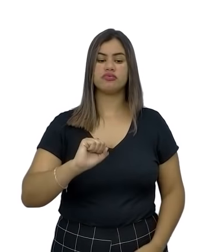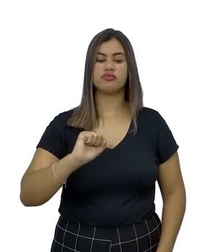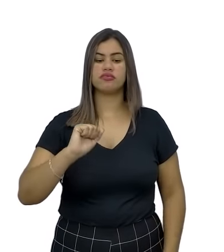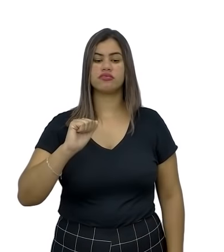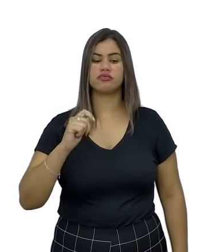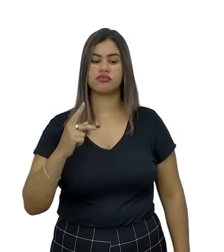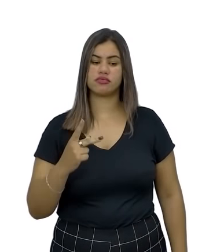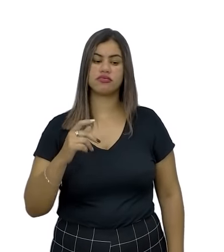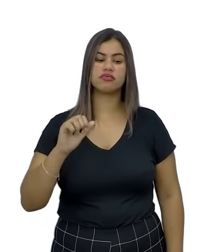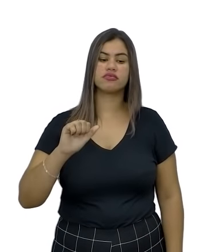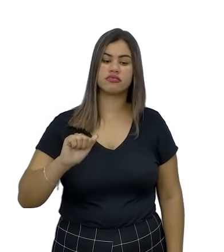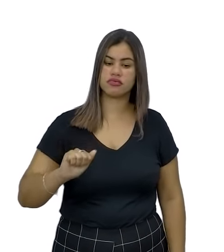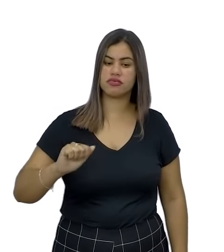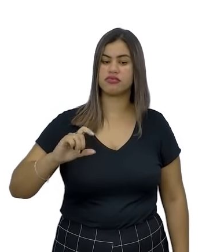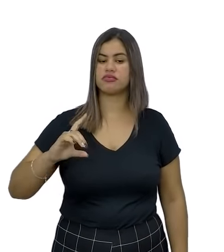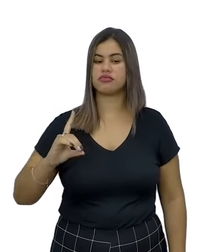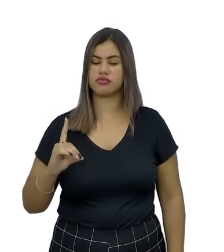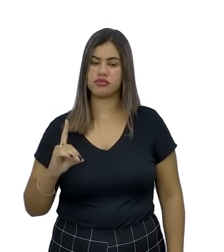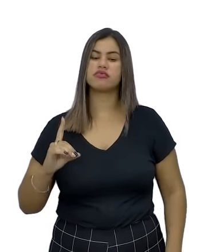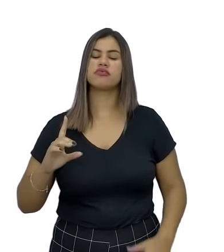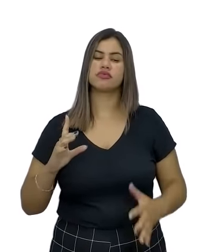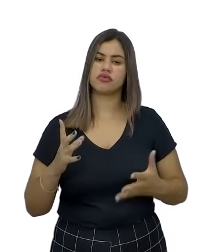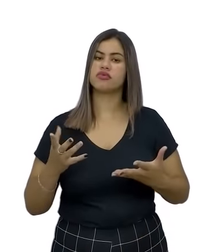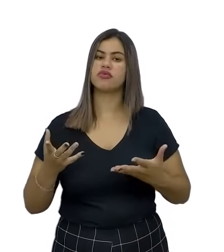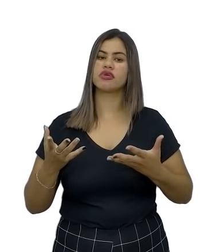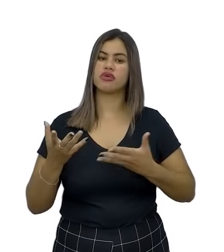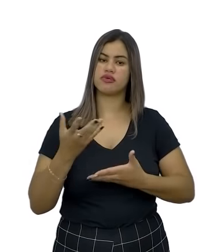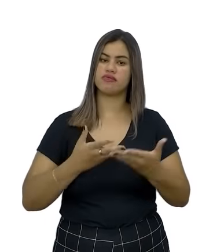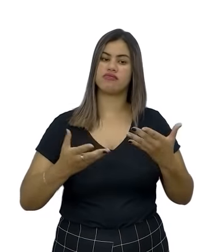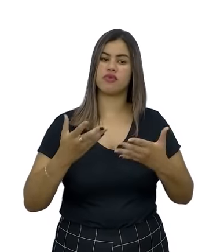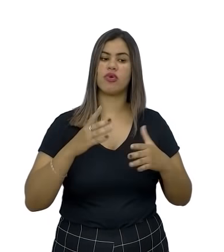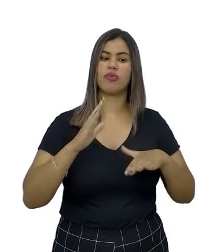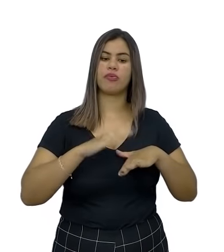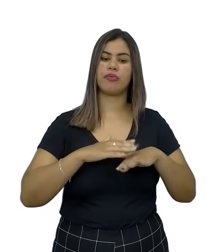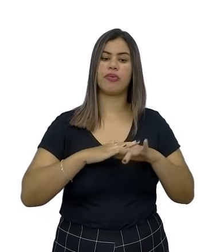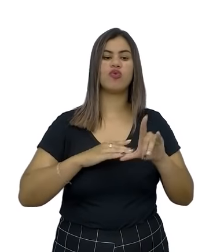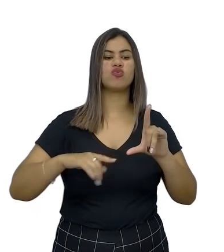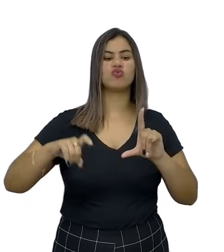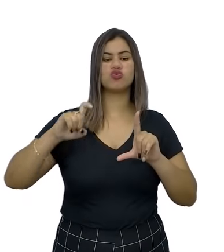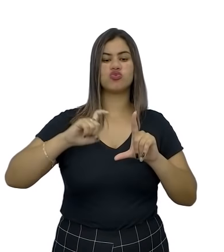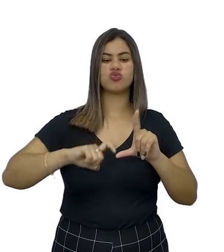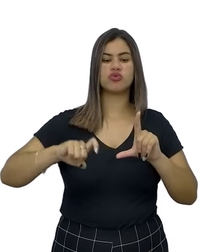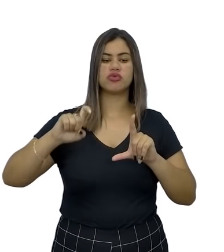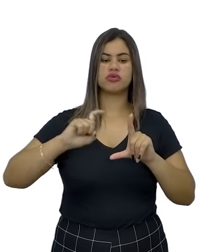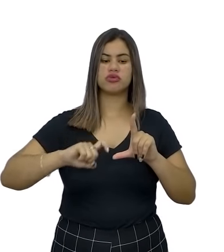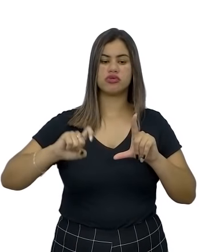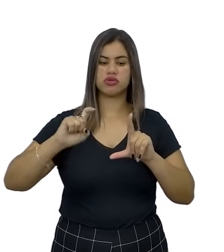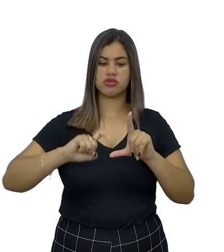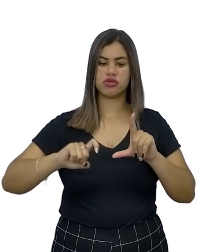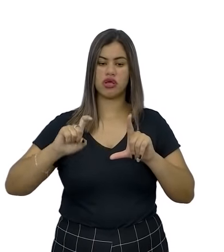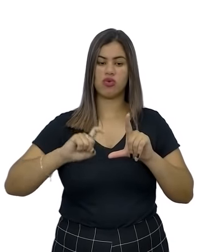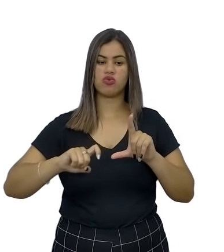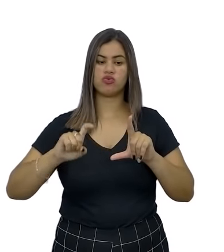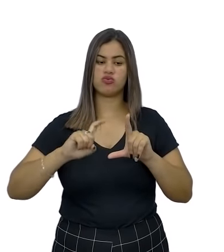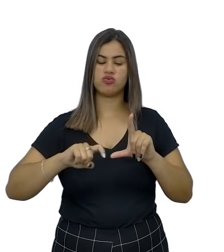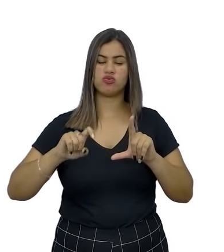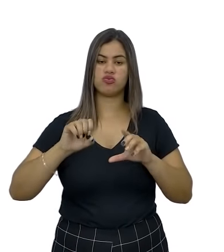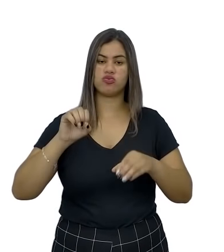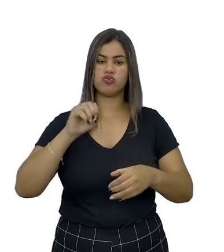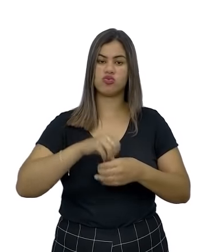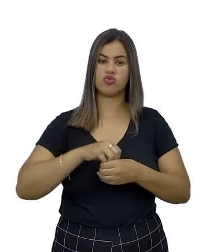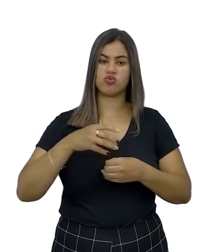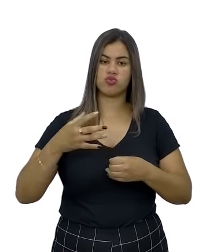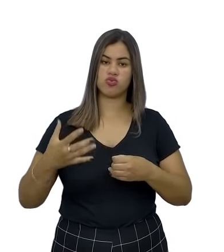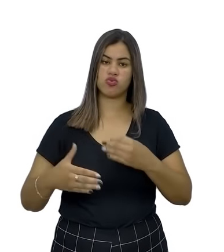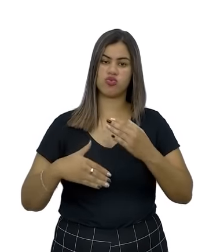AD, essas intermediárias são as sequências digitais, né, com material produzido